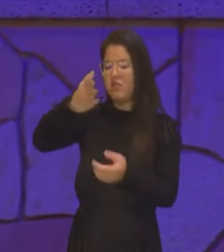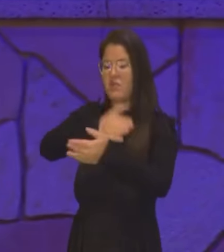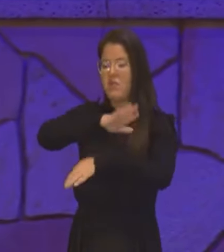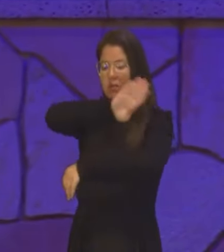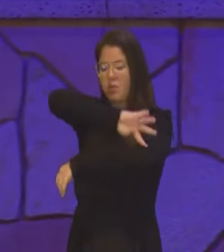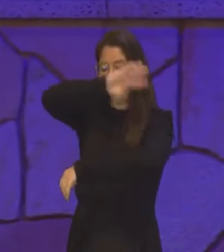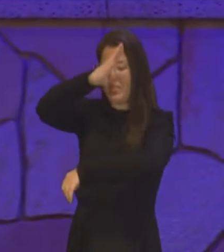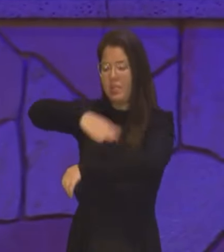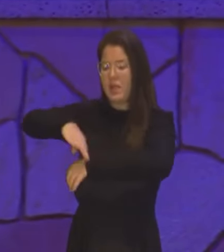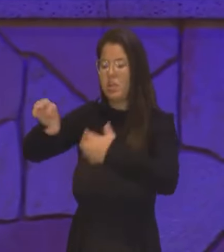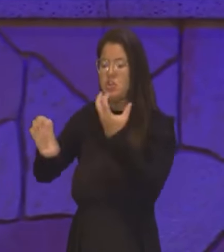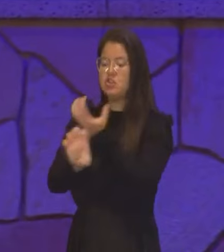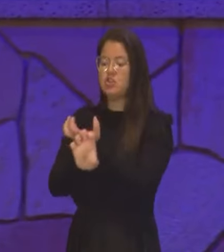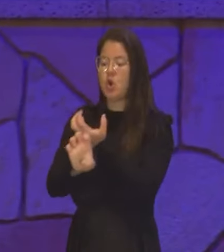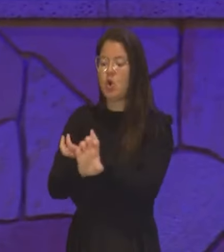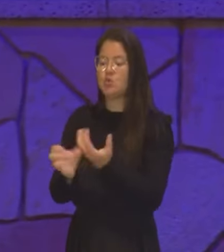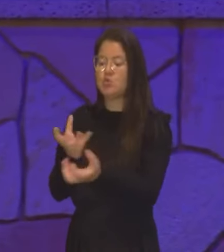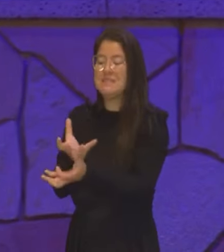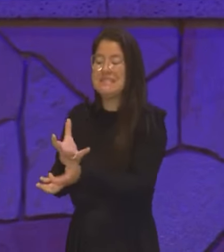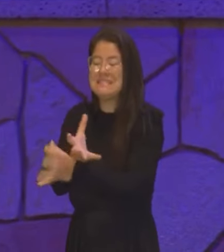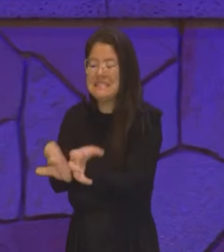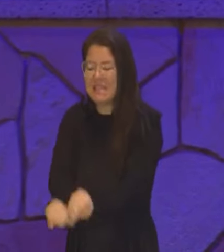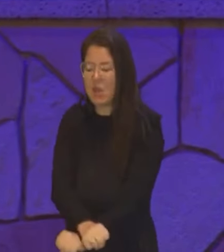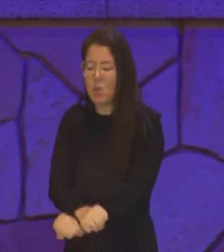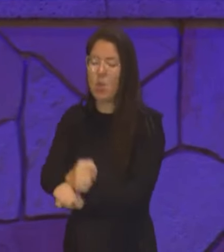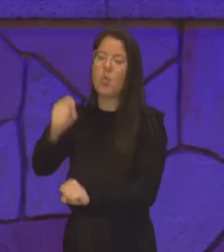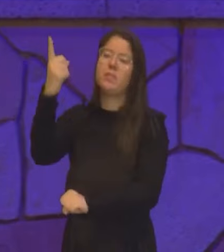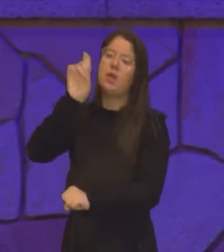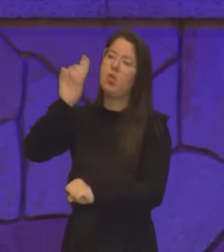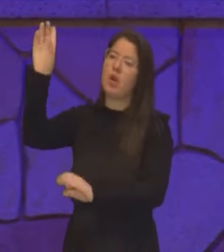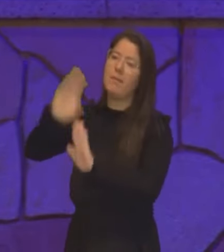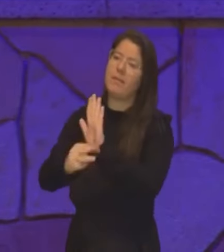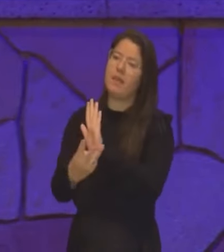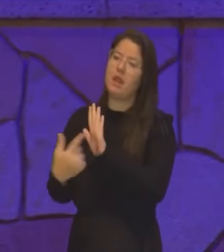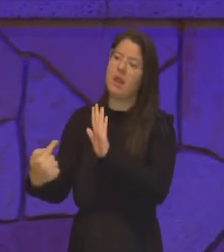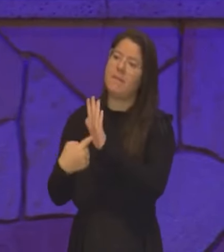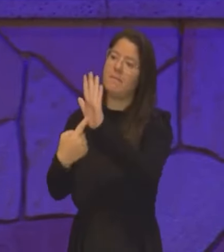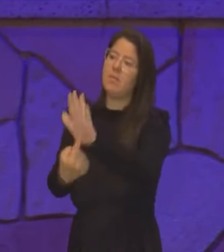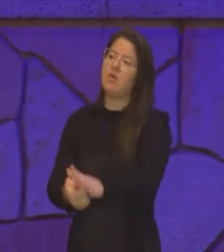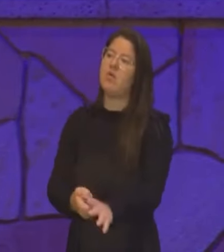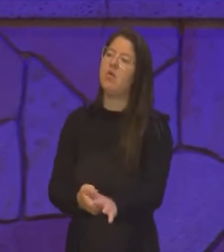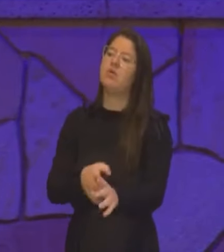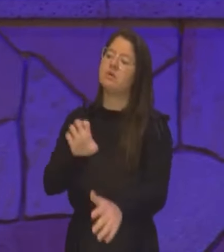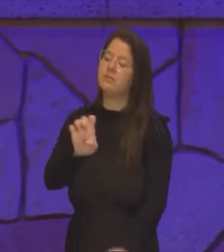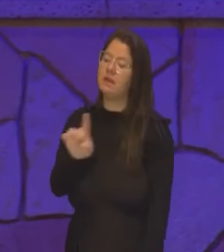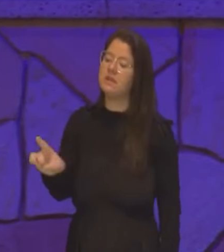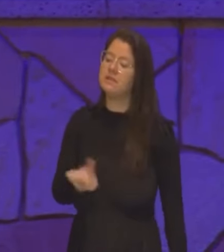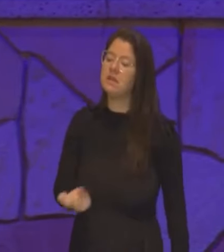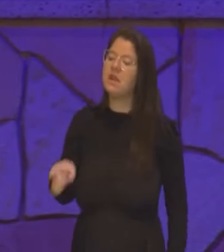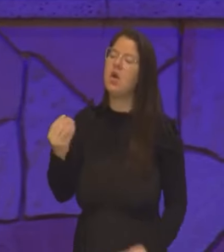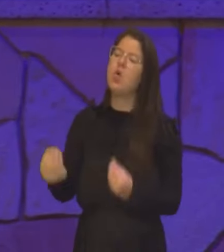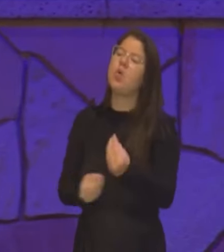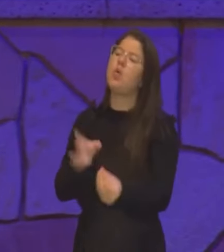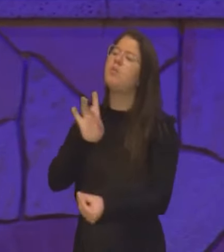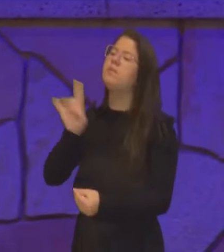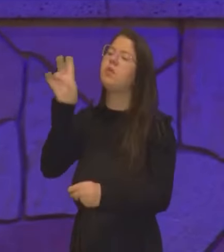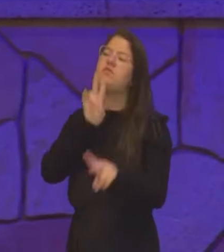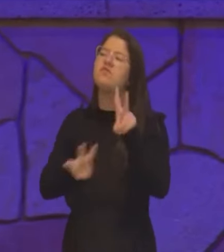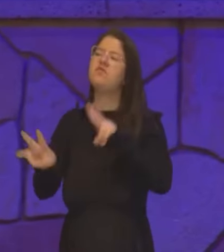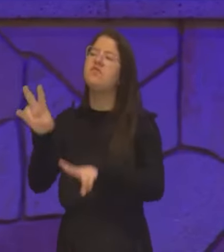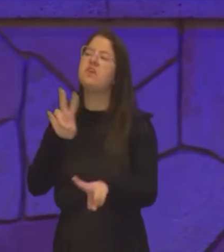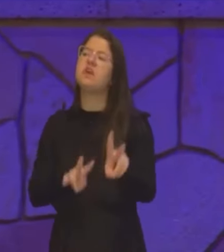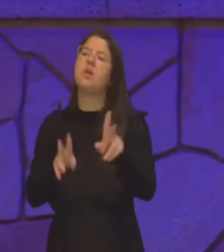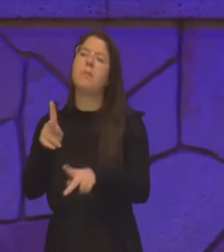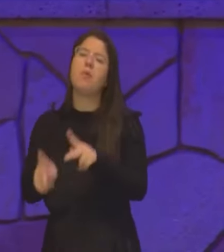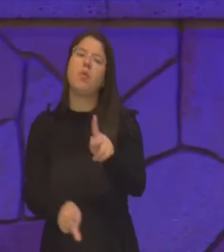secos. E Deus aqui no capítulo 37 está mostrando para Ezequiel como ele enxergava aquela nação.